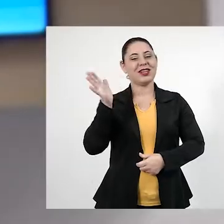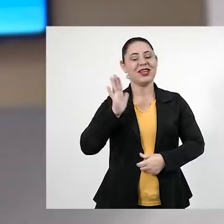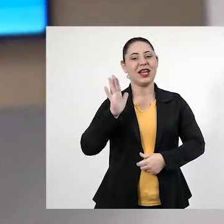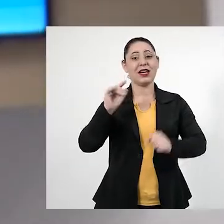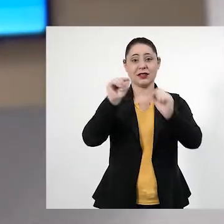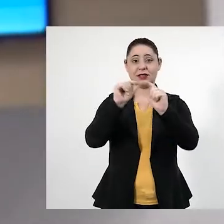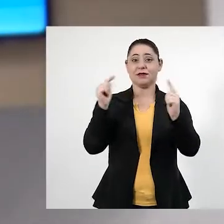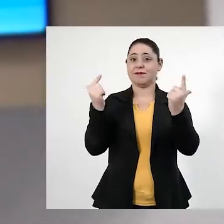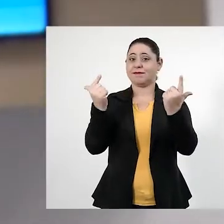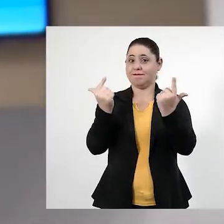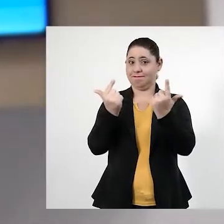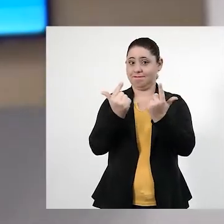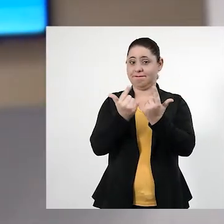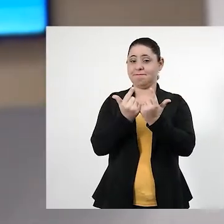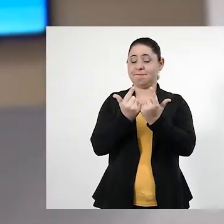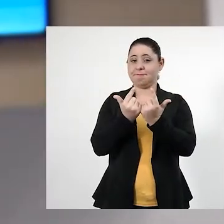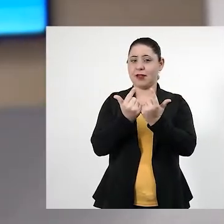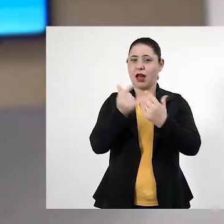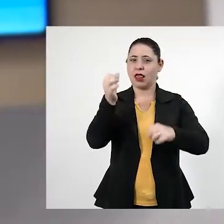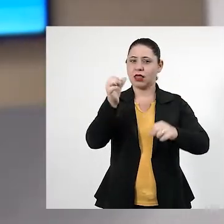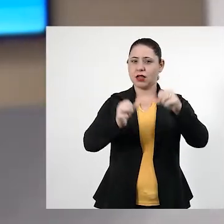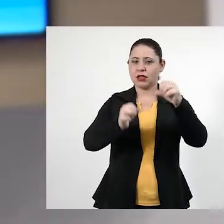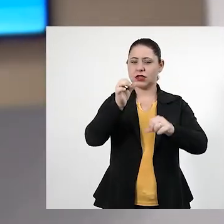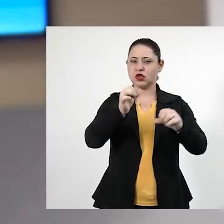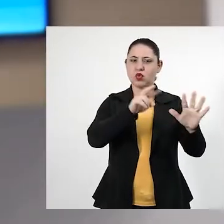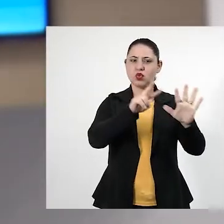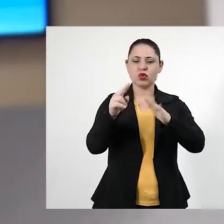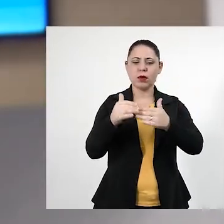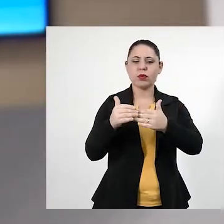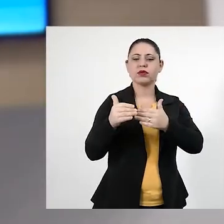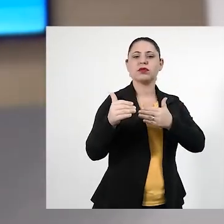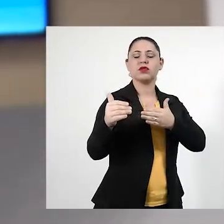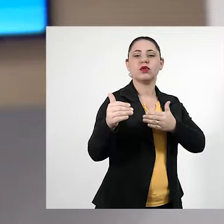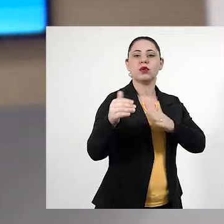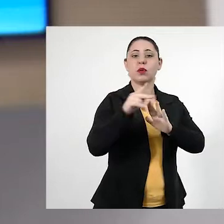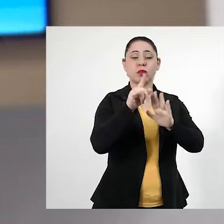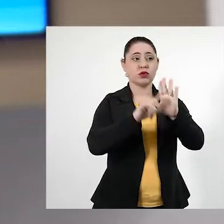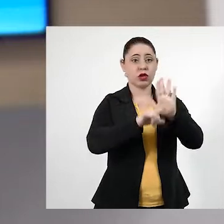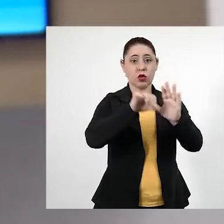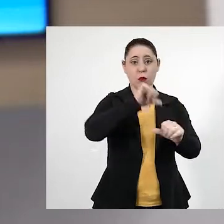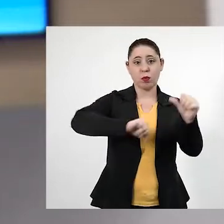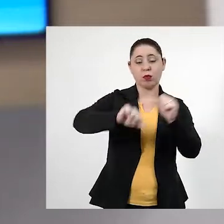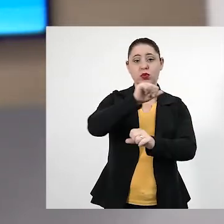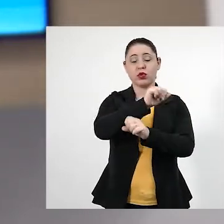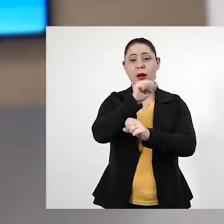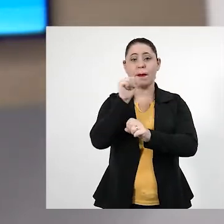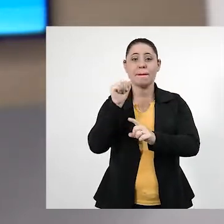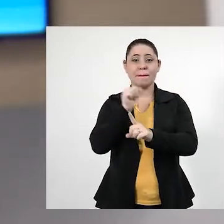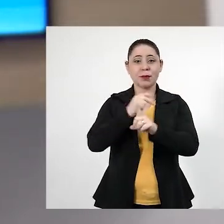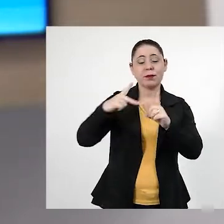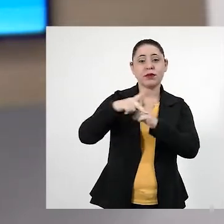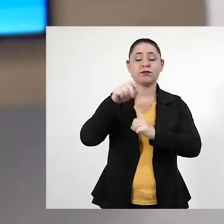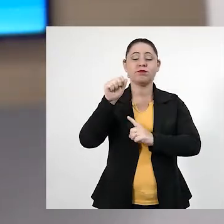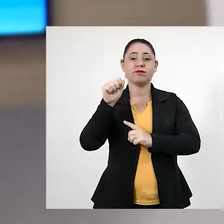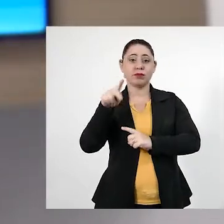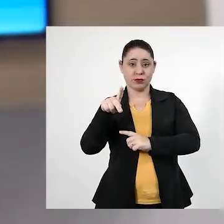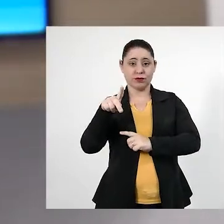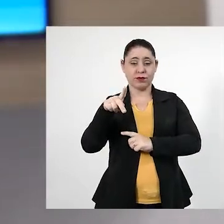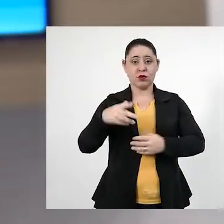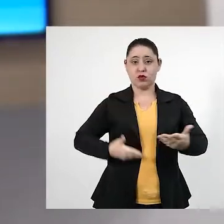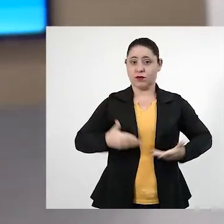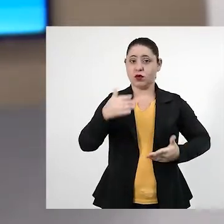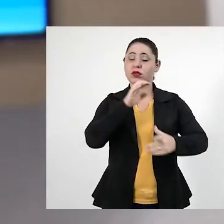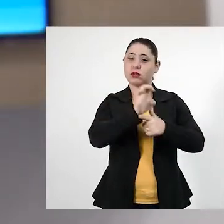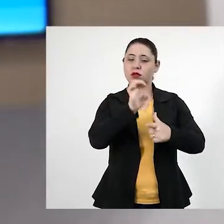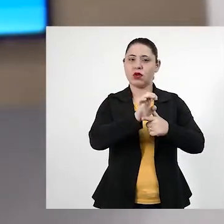Olá, a Assembleia Legislativa analisou durante a semana o projeto que altera a previdência dos servidores